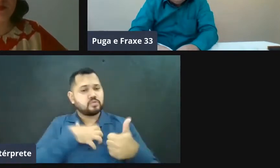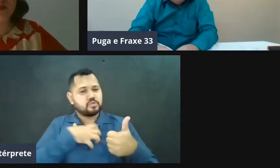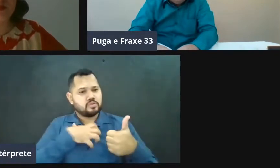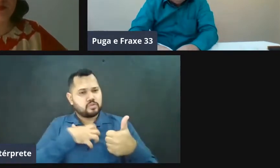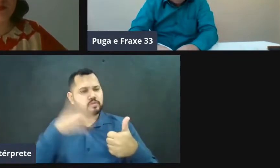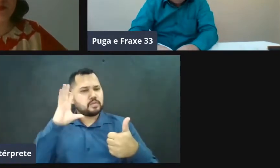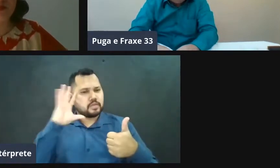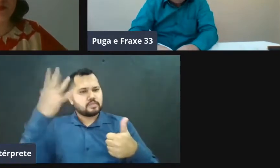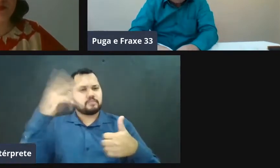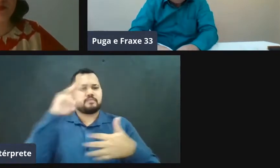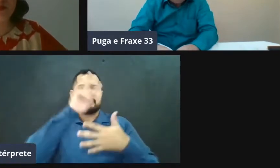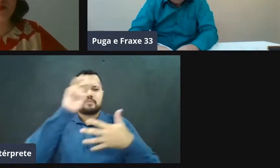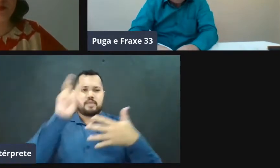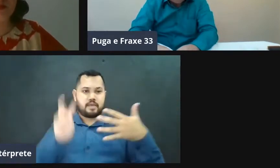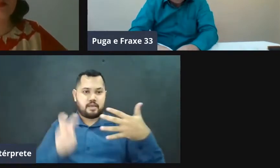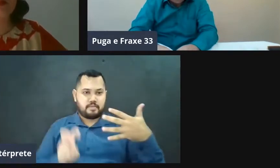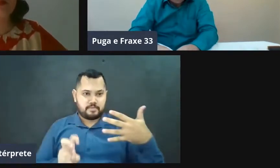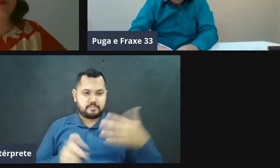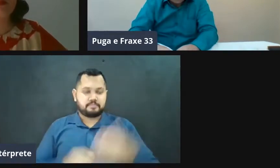essas questões.